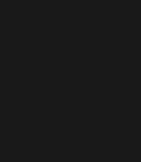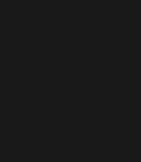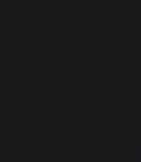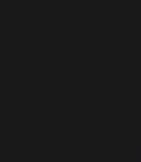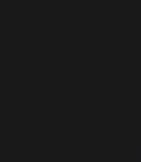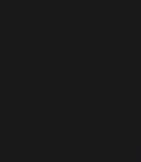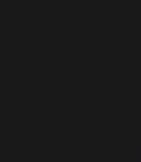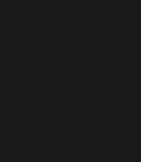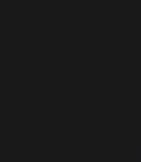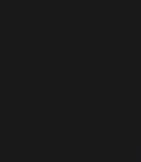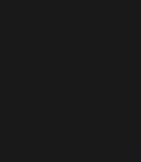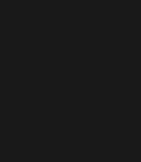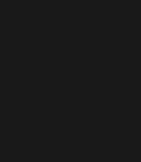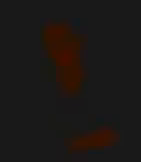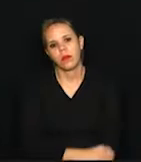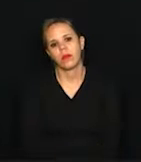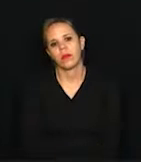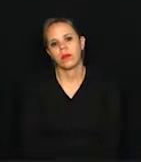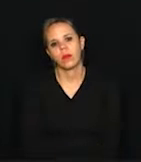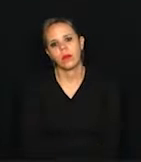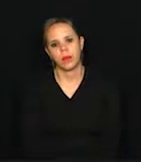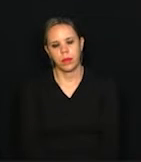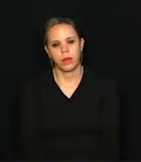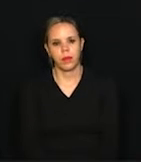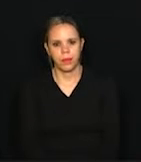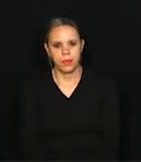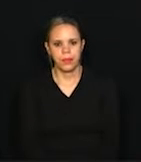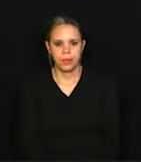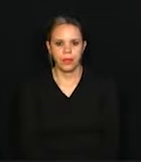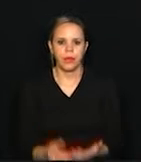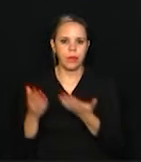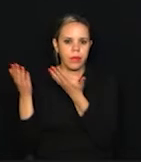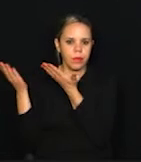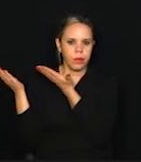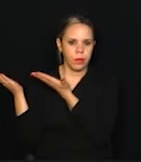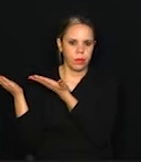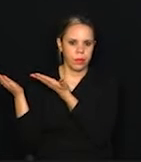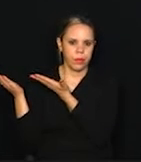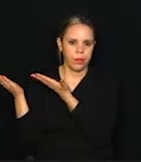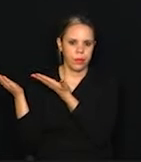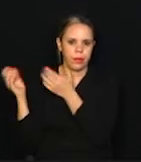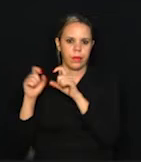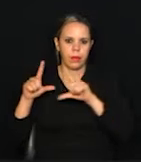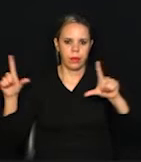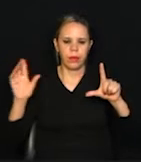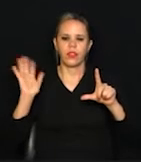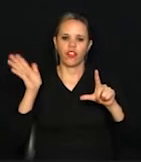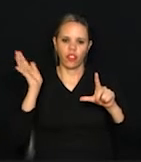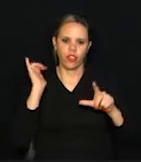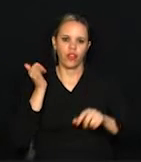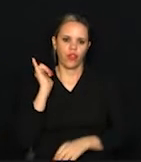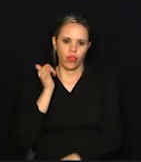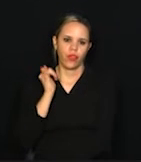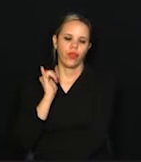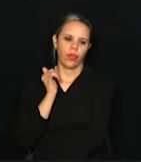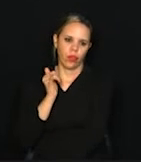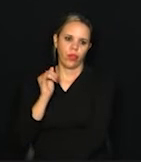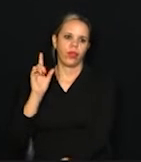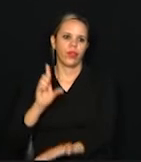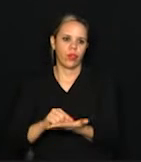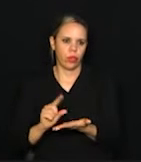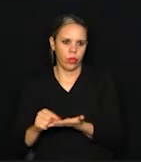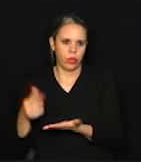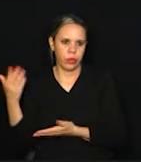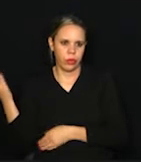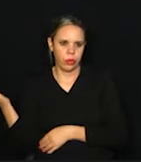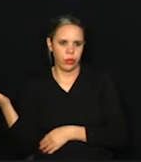Perfeito, presidente. Tá aparecendo aqui para a gente a apresentação. Isso. Então, essa tela é aquela a qual eu já me referi, do artigo 320,